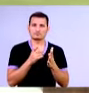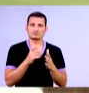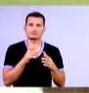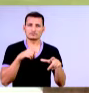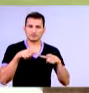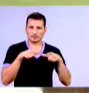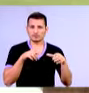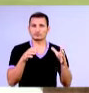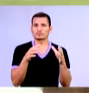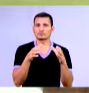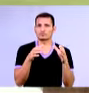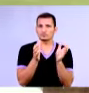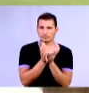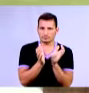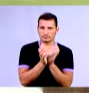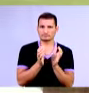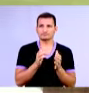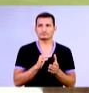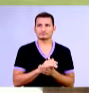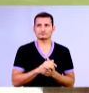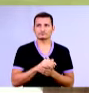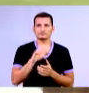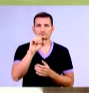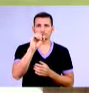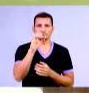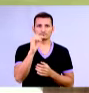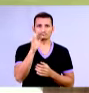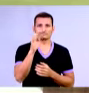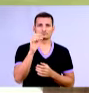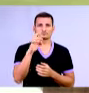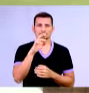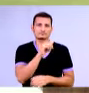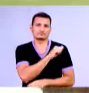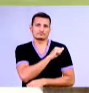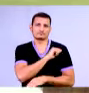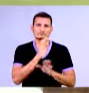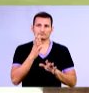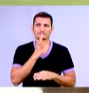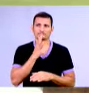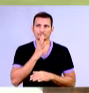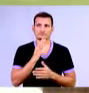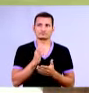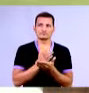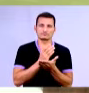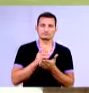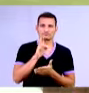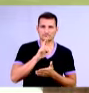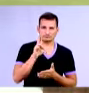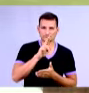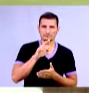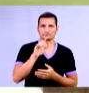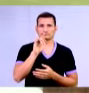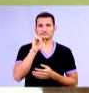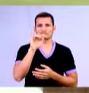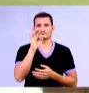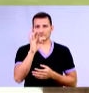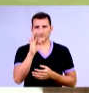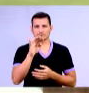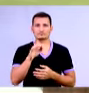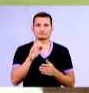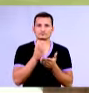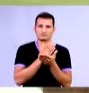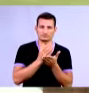conjunto. Dos softwares que os alunos já conhecem, alguns já utilizam o GIMP, já utilizam o Audacity, já utilizam alguns editores de